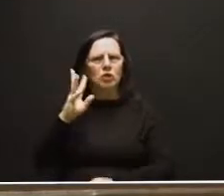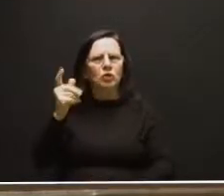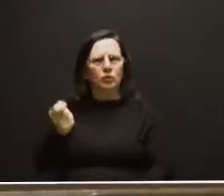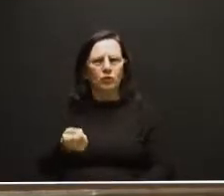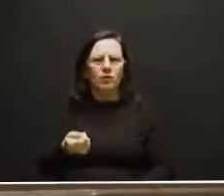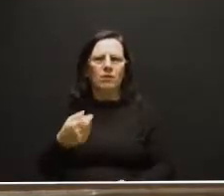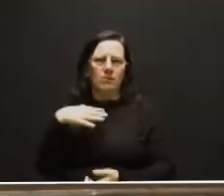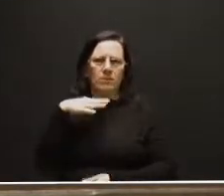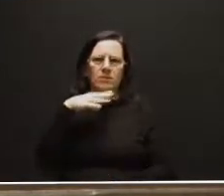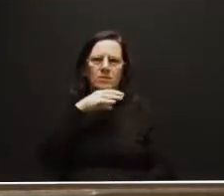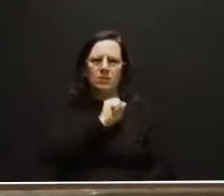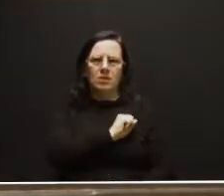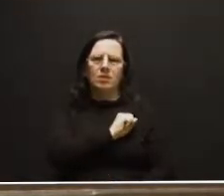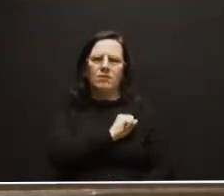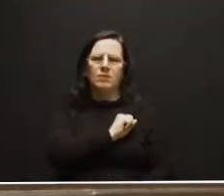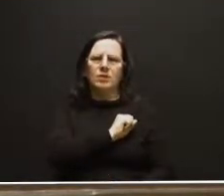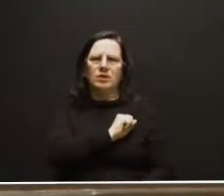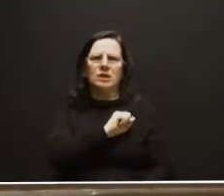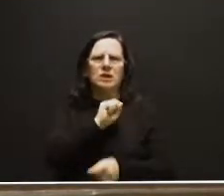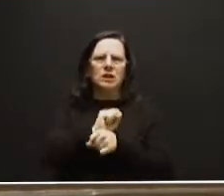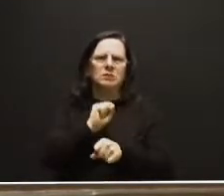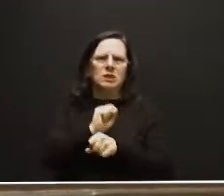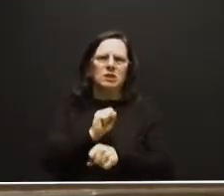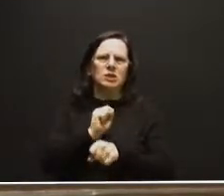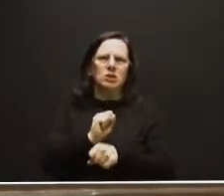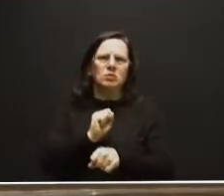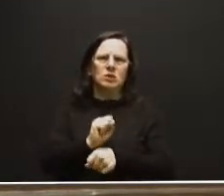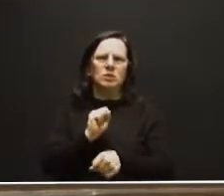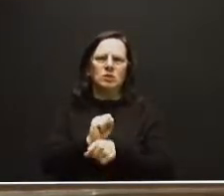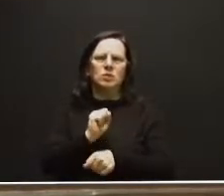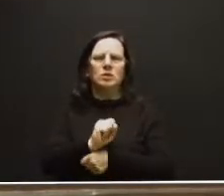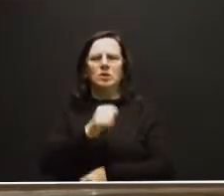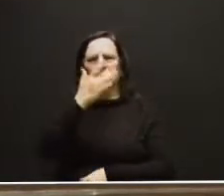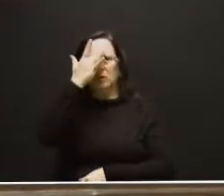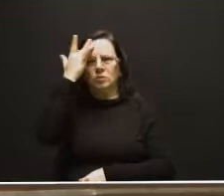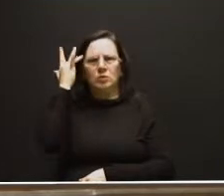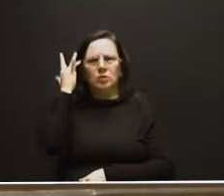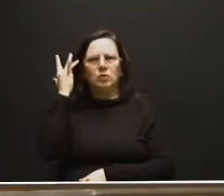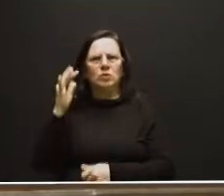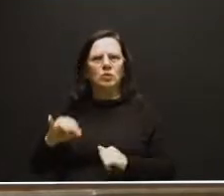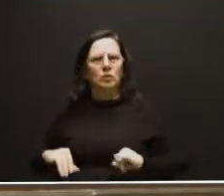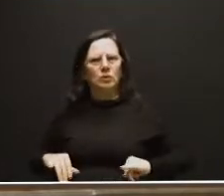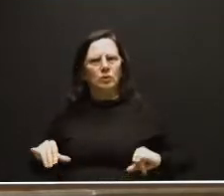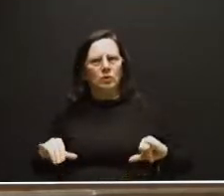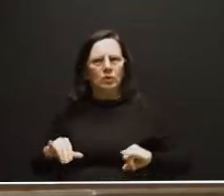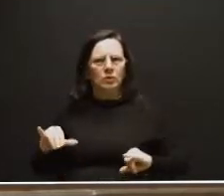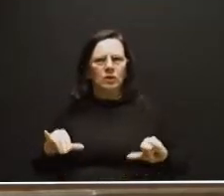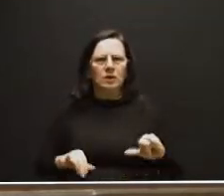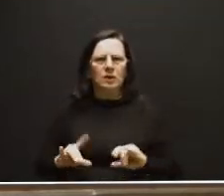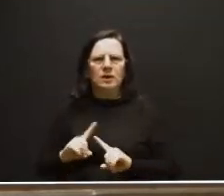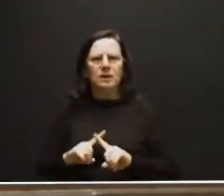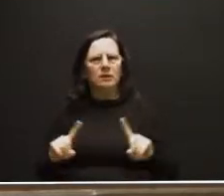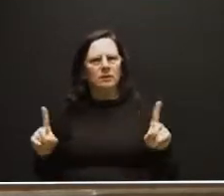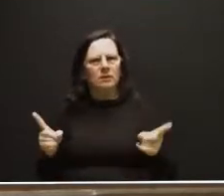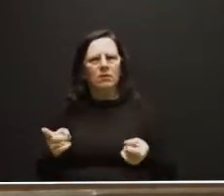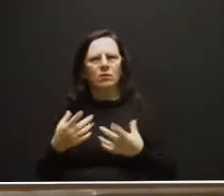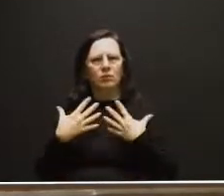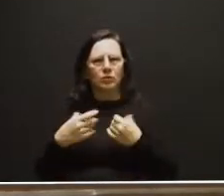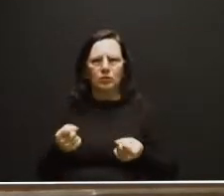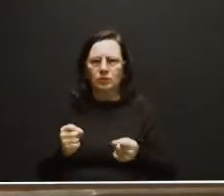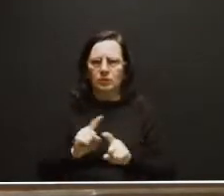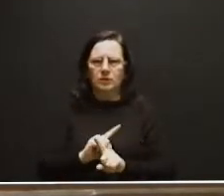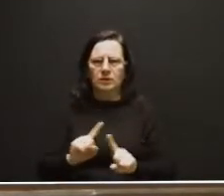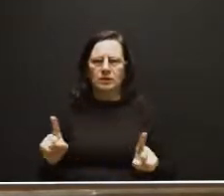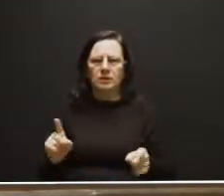né gente vai ficar esperando as pessoas é a sua vamos continuar sendo coniventes com pessoas que assumem